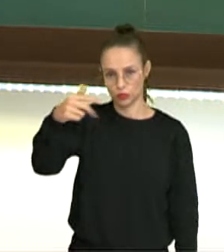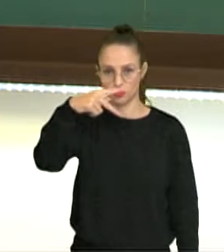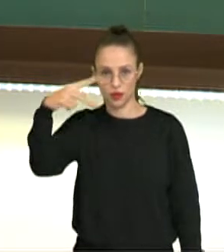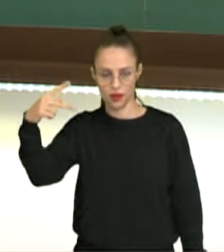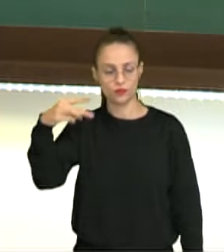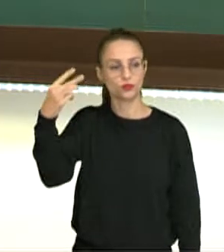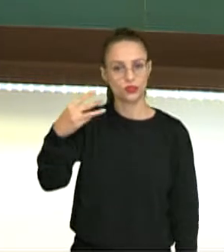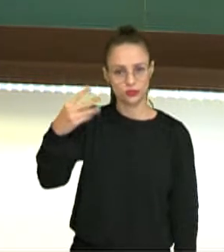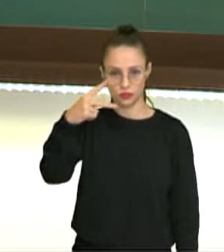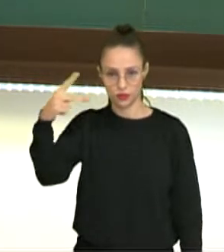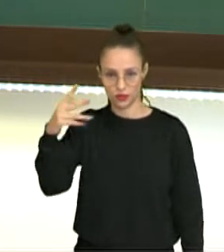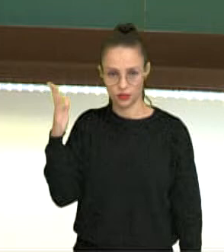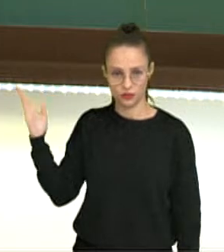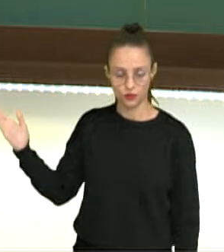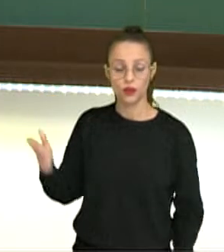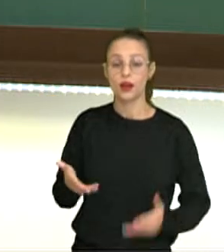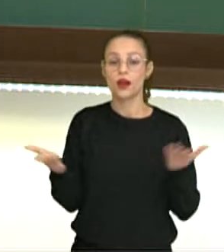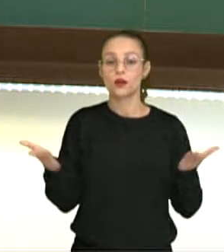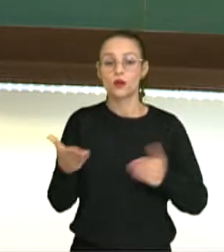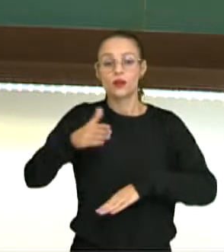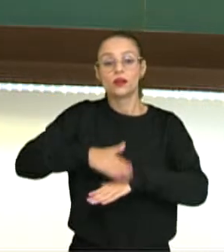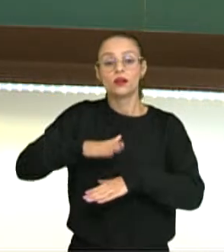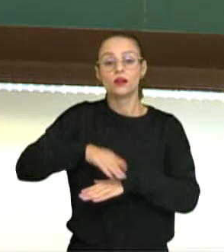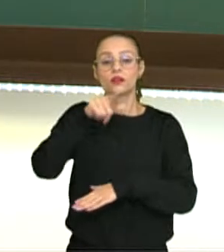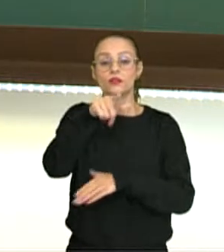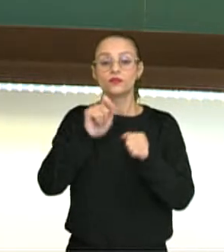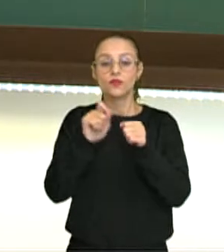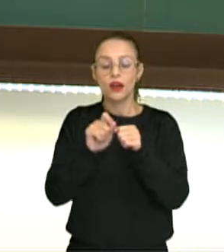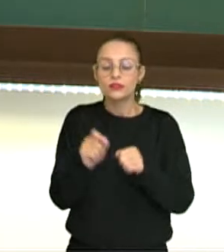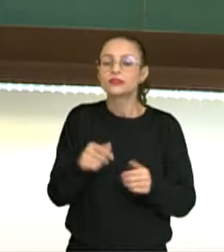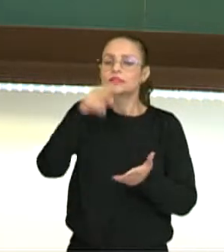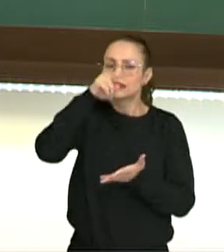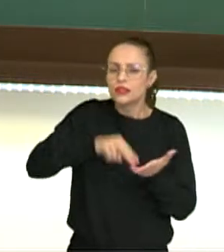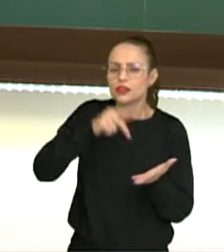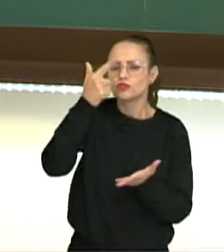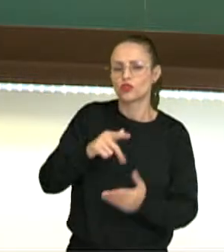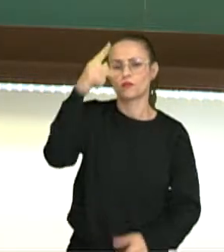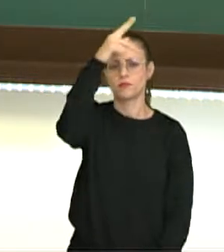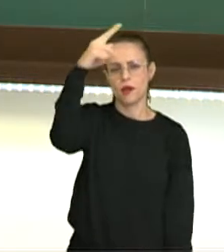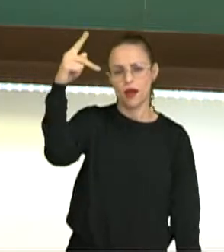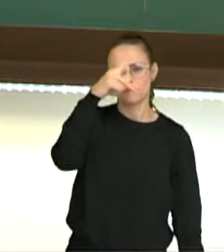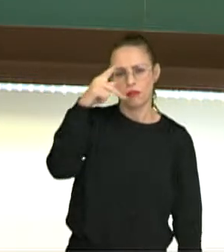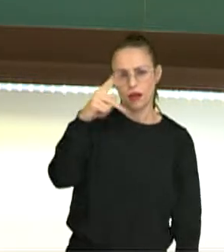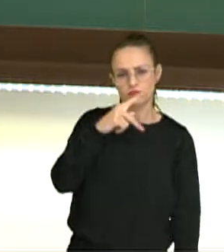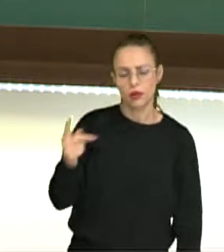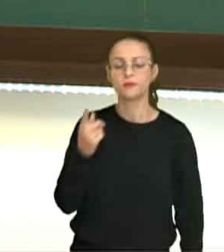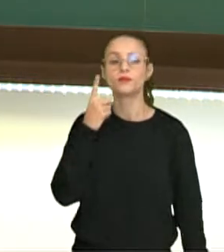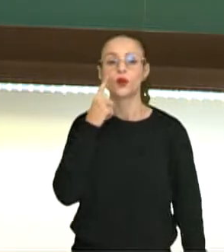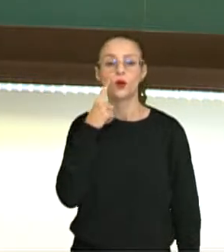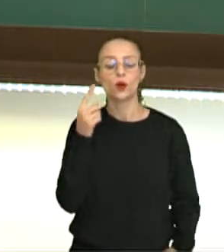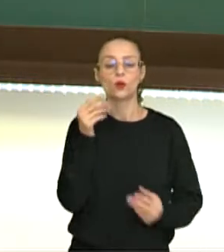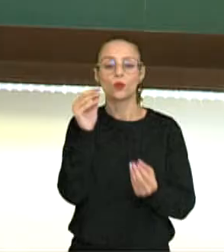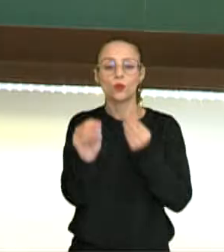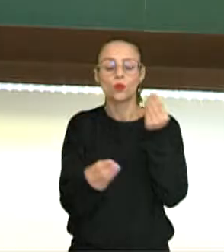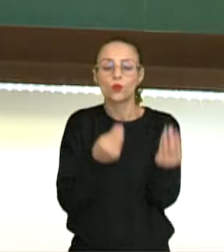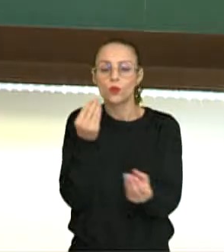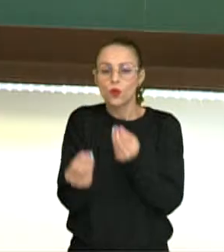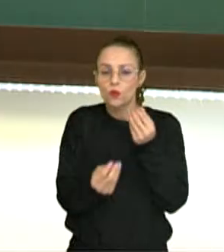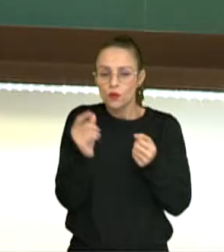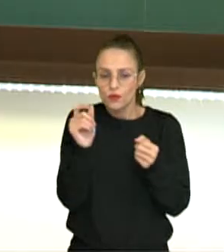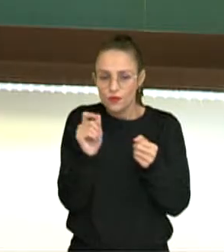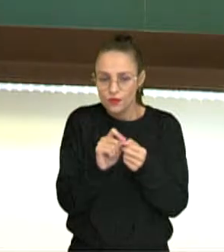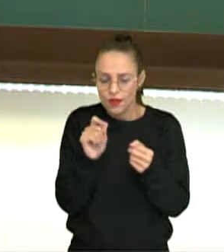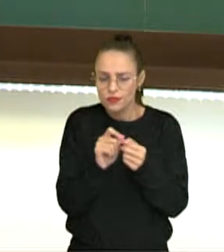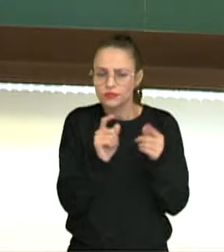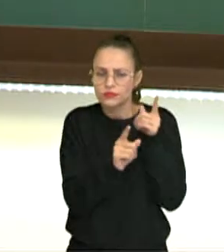segundo e terceiro. E aqui o que eu vou fazer agora? Eu vou ler parágrafo a parágrafo. Com isso, olha só como eu vou